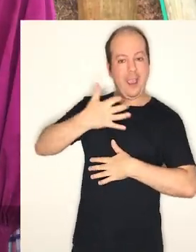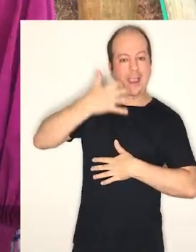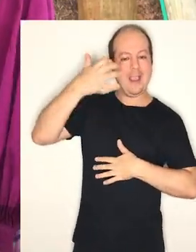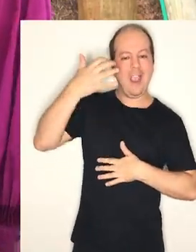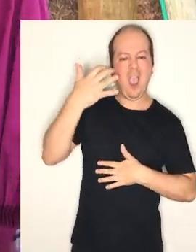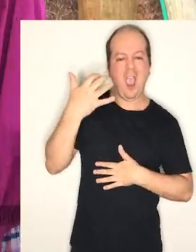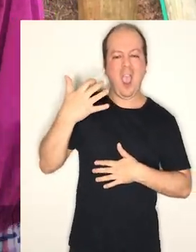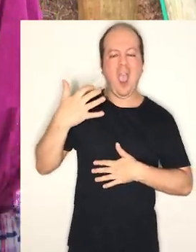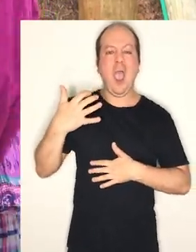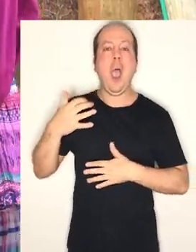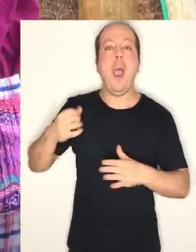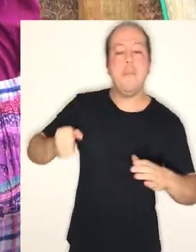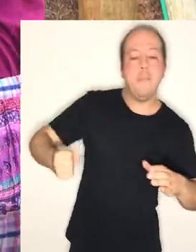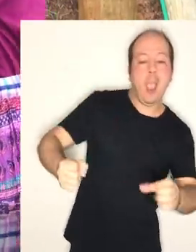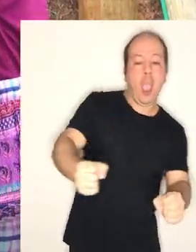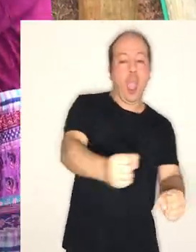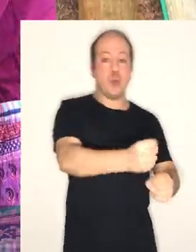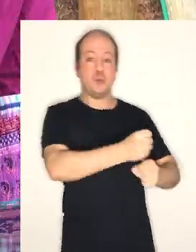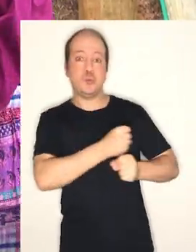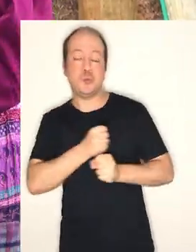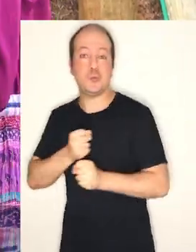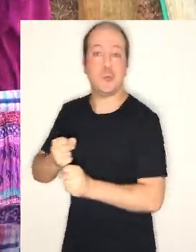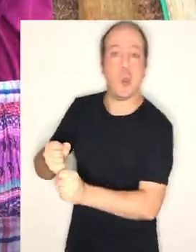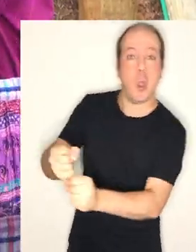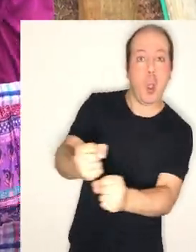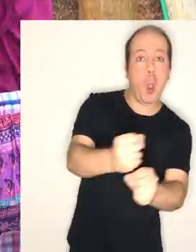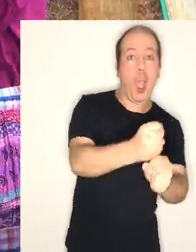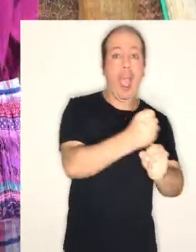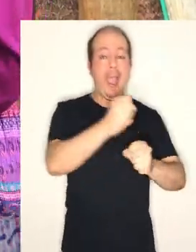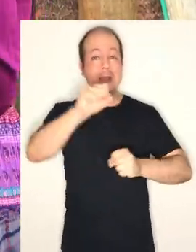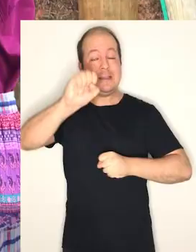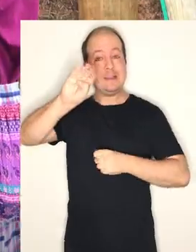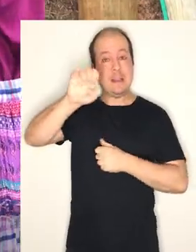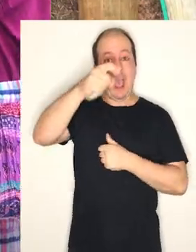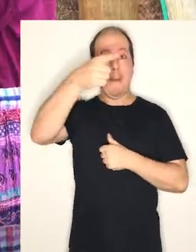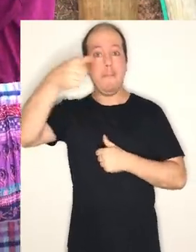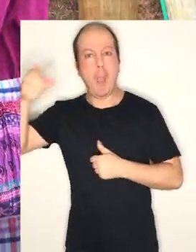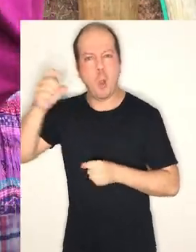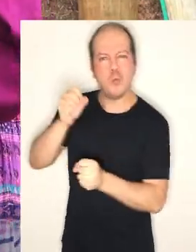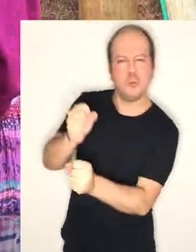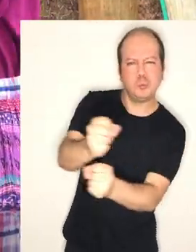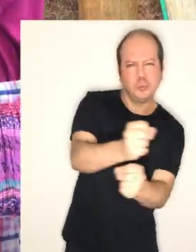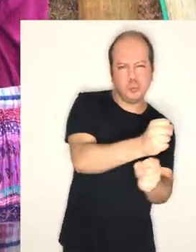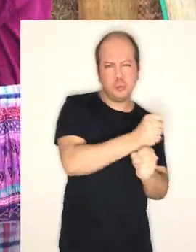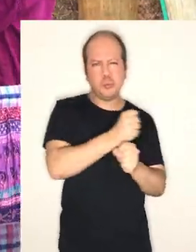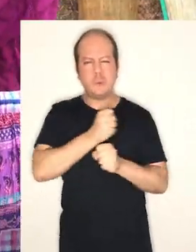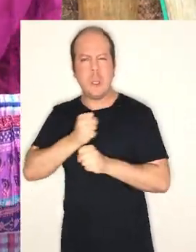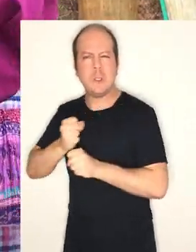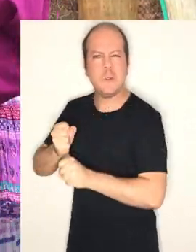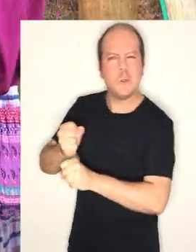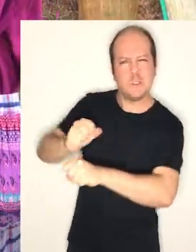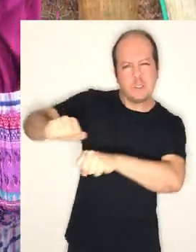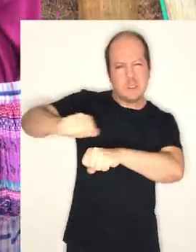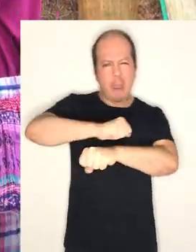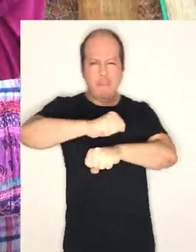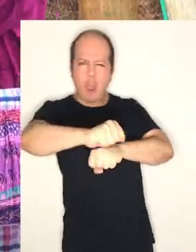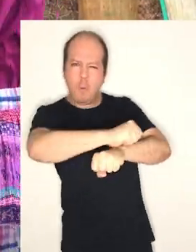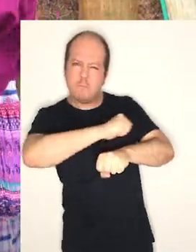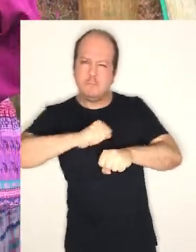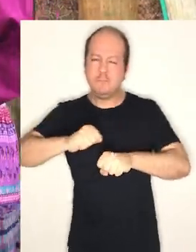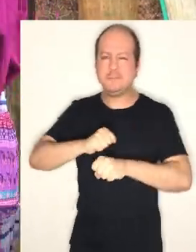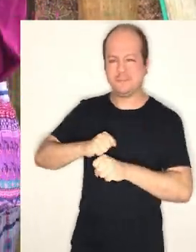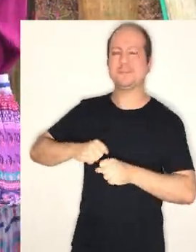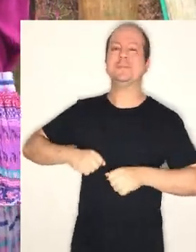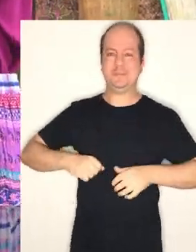cantar, ai, ai, mexe o tacho de sabão. Ai, ai, mexe o